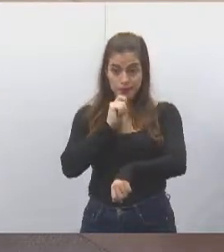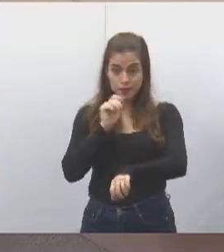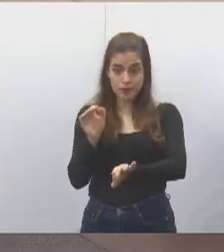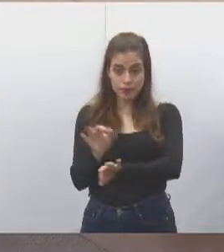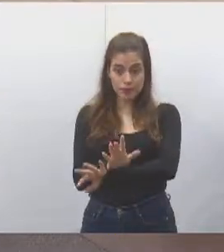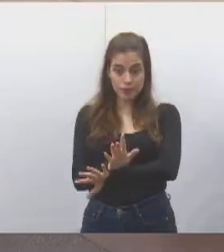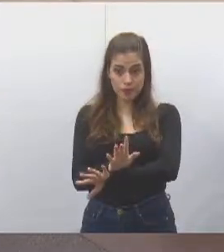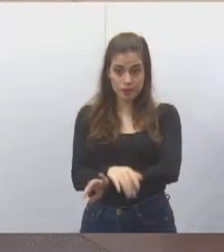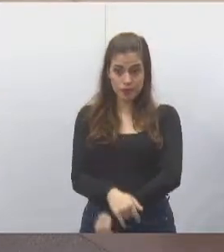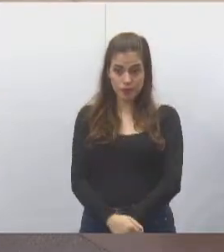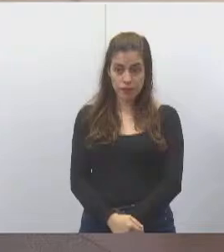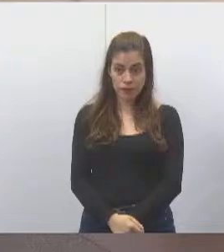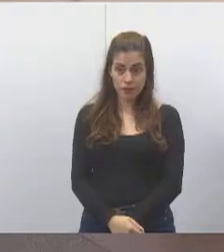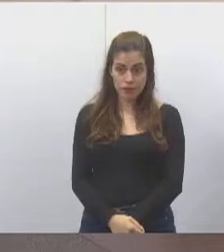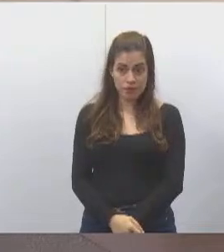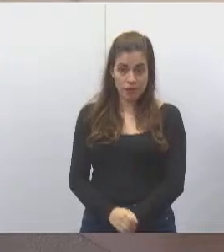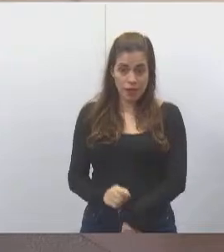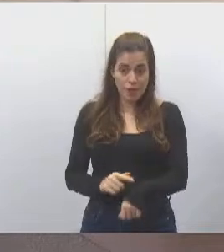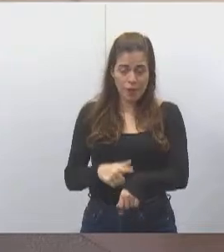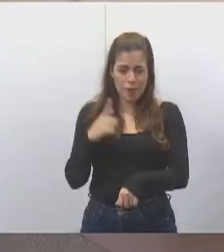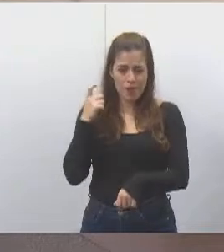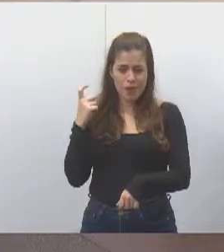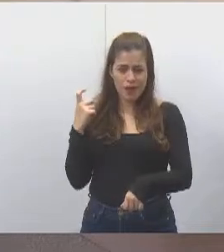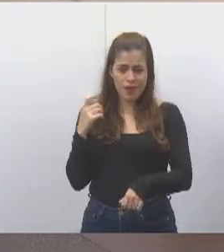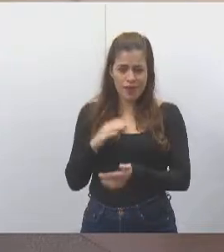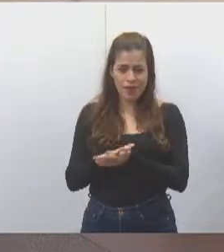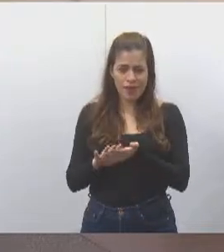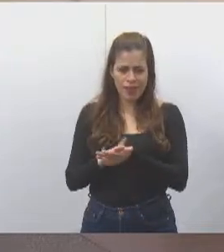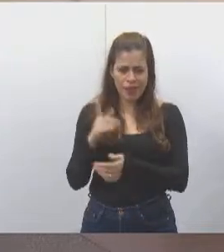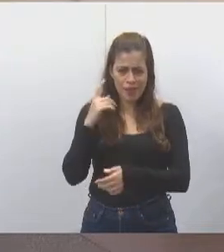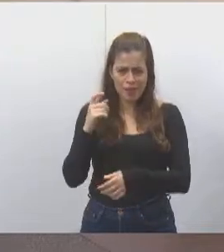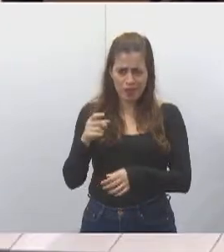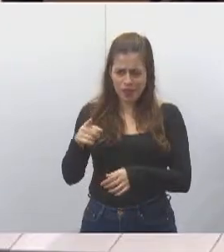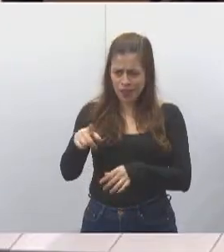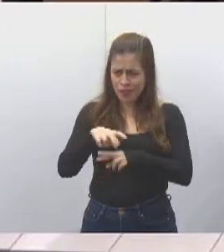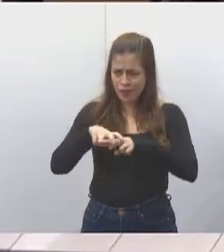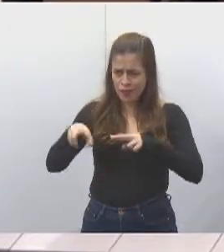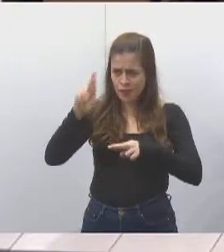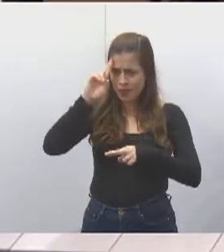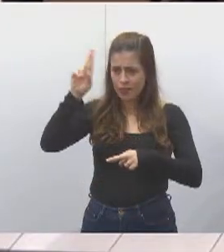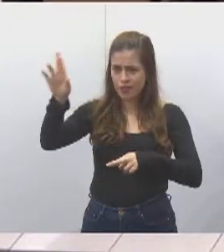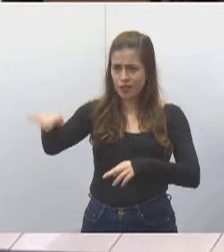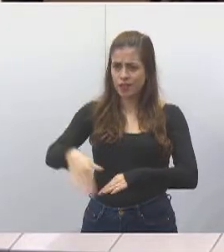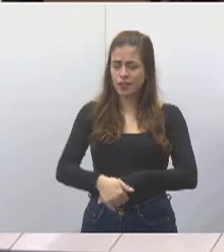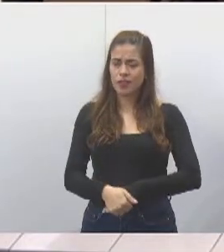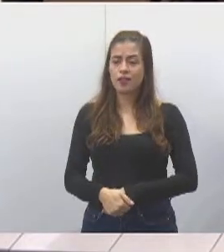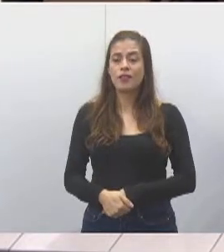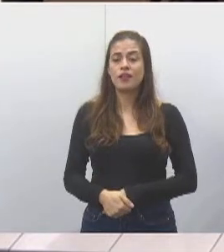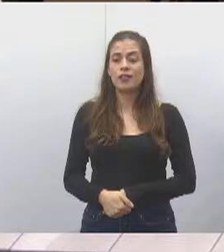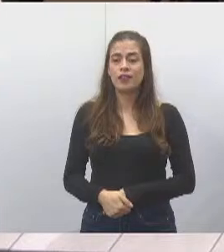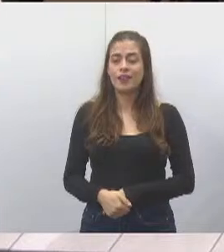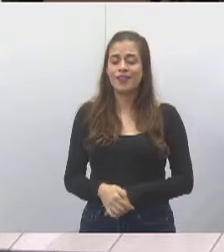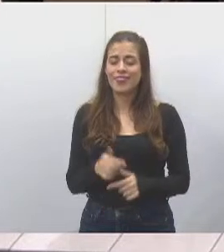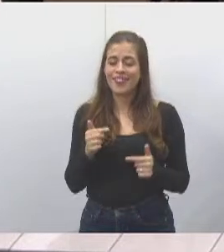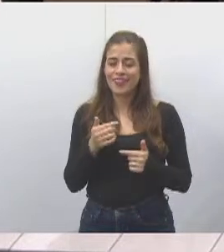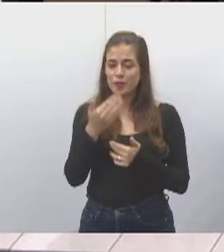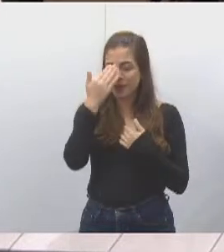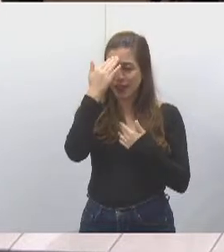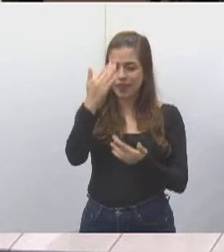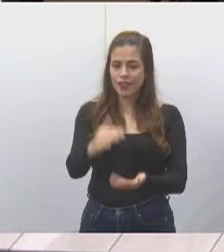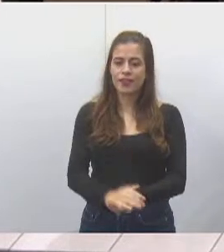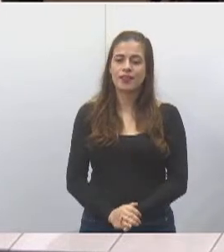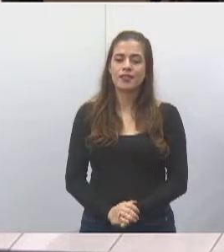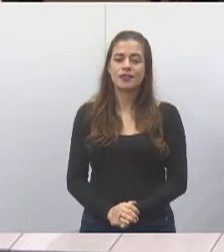ali? Nem apitou? Só apitou aí, só na mesa do diretor. Obrigadão, hein?